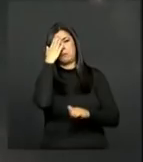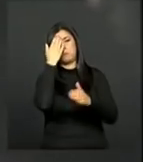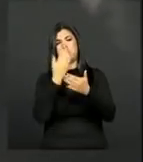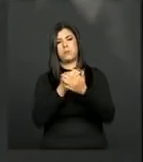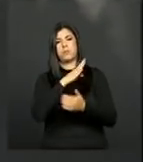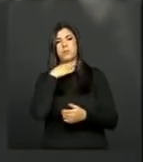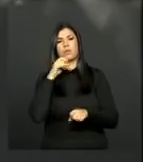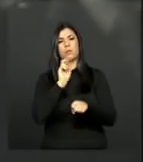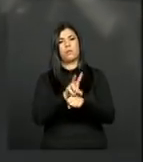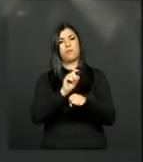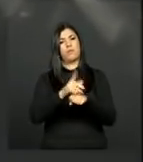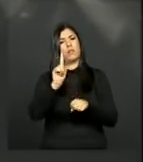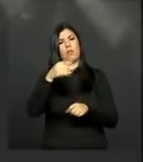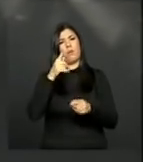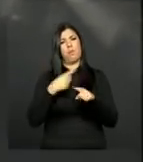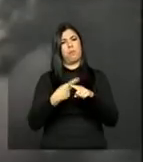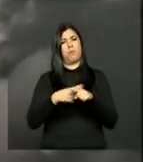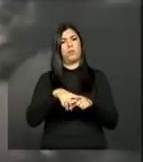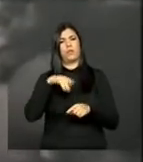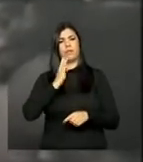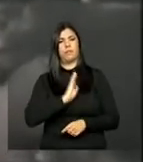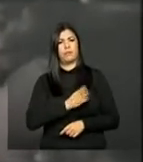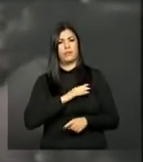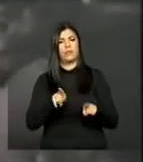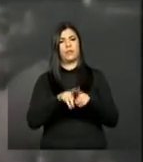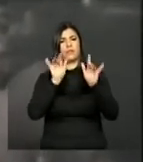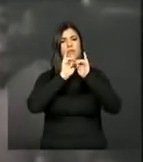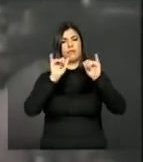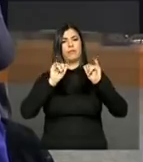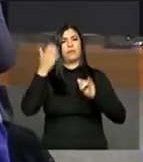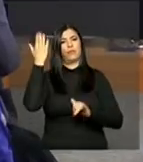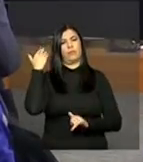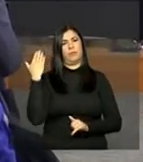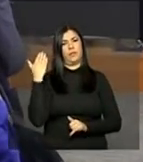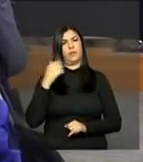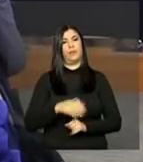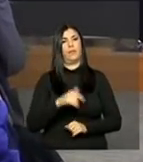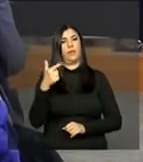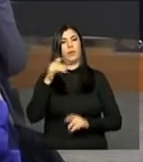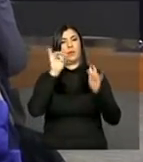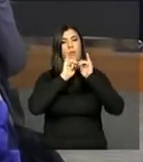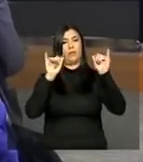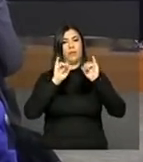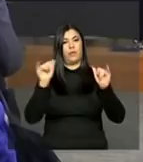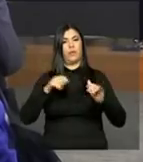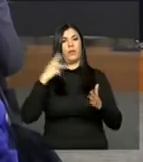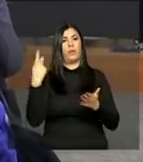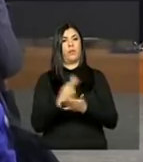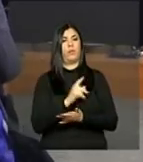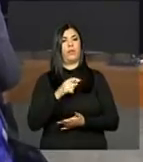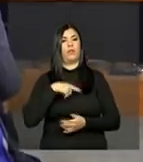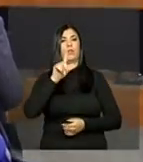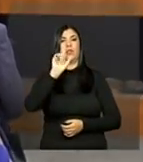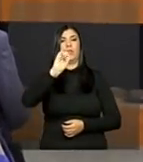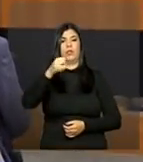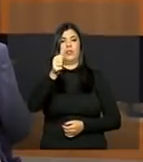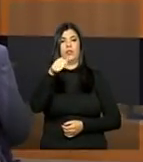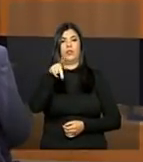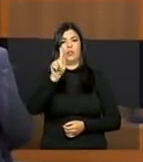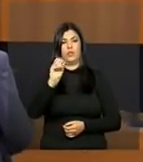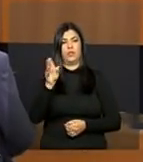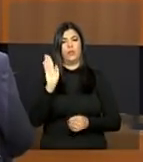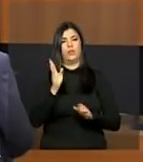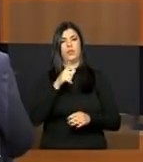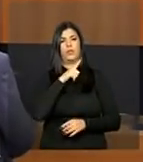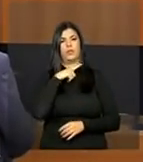por causa de um ataque cardíaco como foi divulgado na época segundo os peritos o fato de jango ter morrido há muito